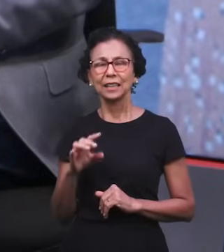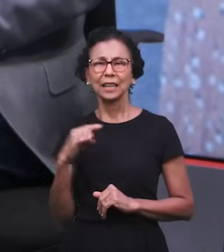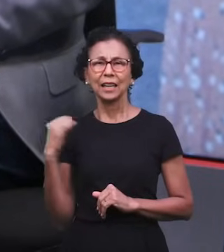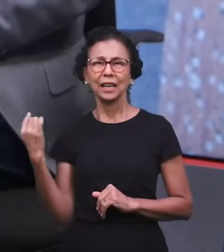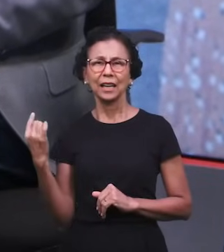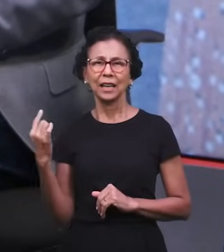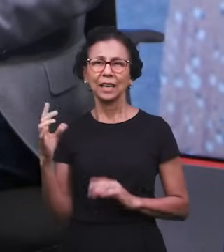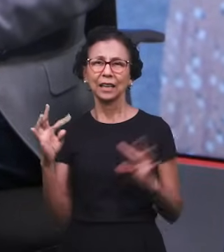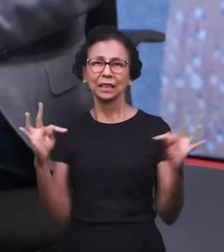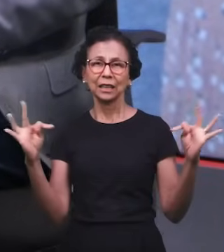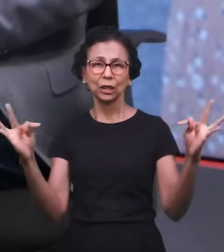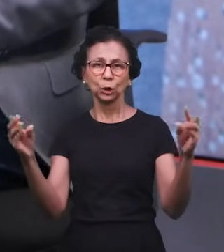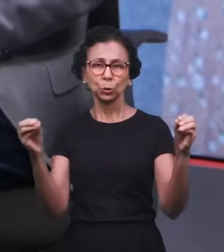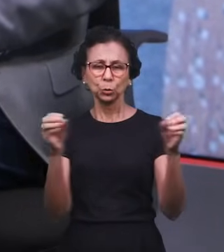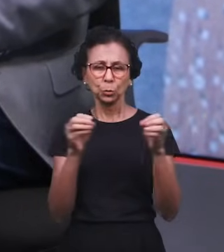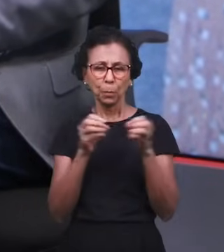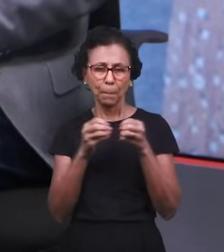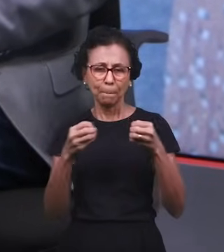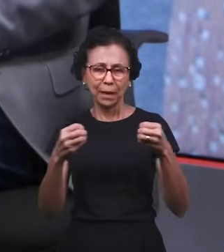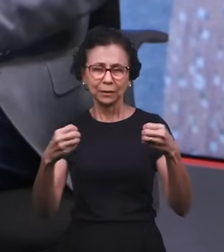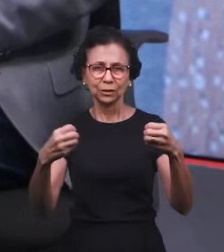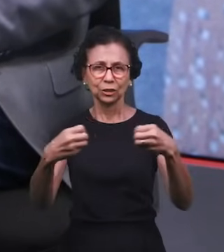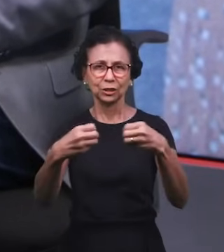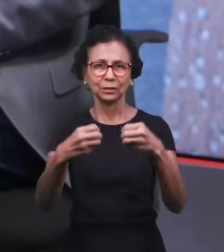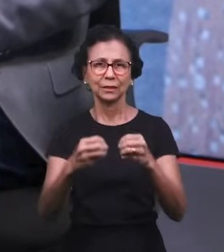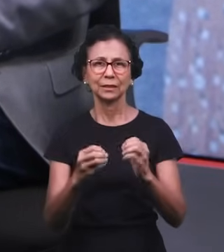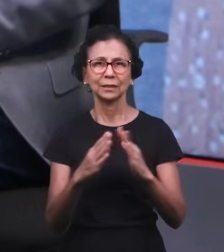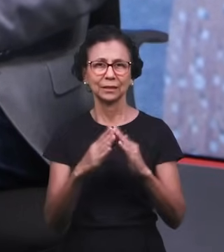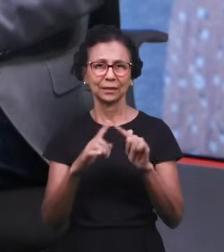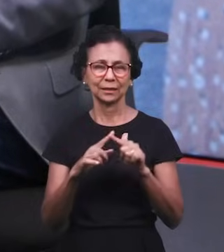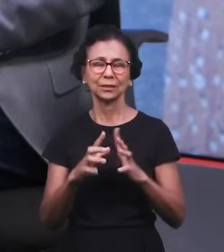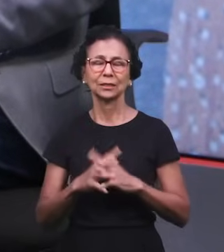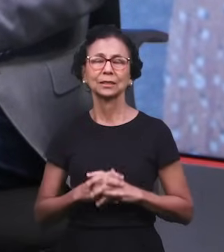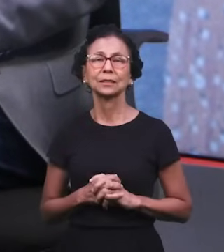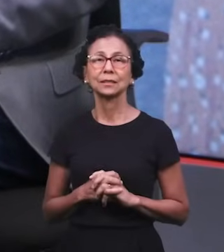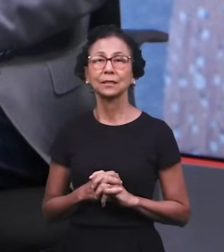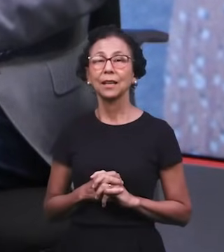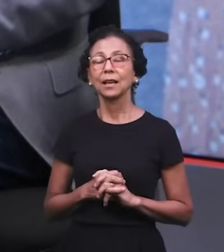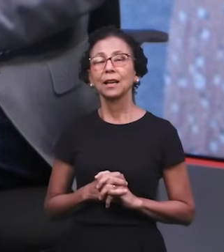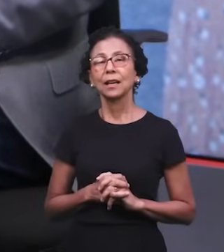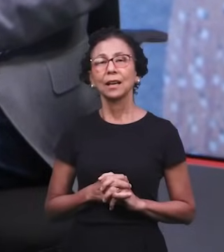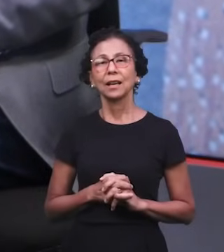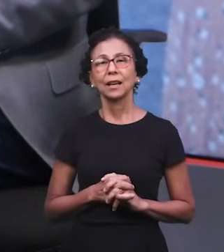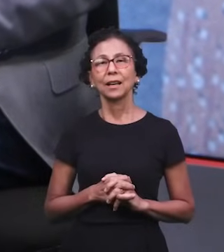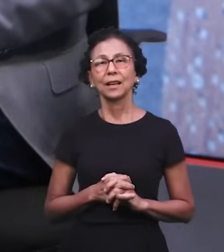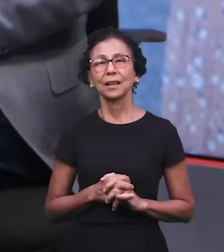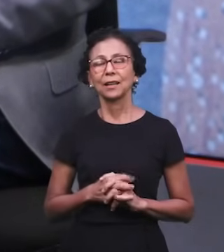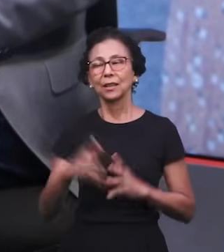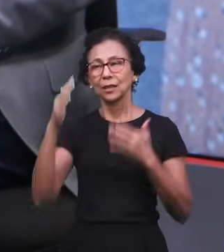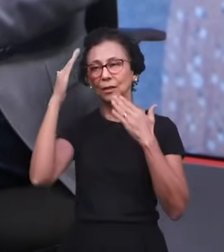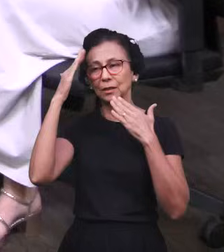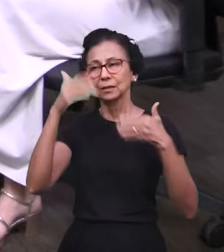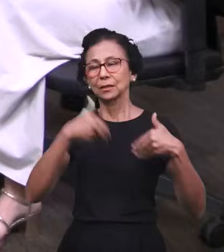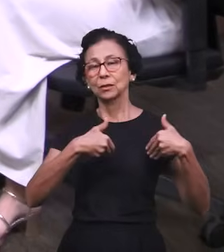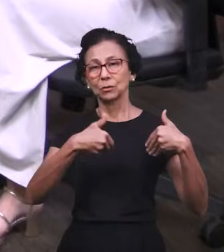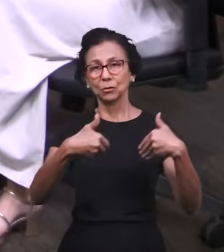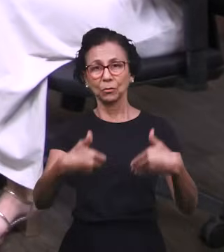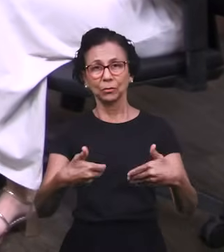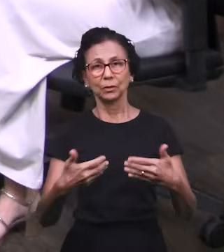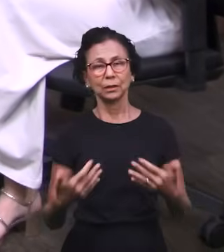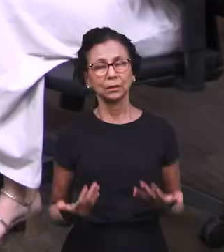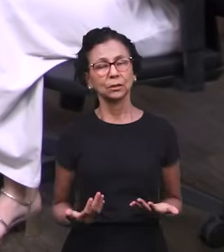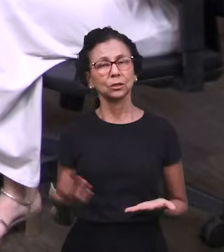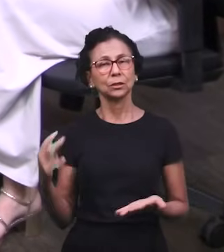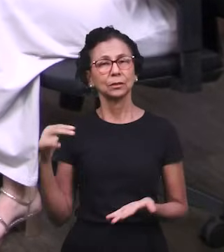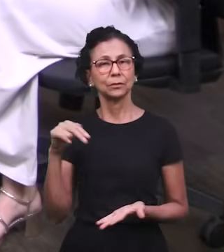com vocês e com os jovens, aprendendo aqui mais com esse tema que será abordado aqui hoje. Amém. Bom, quem